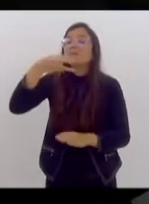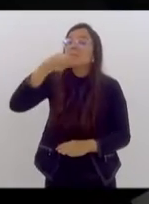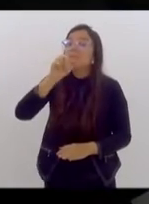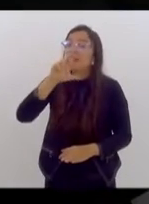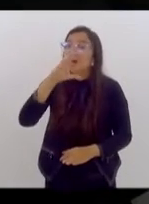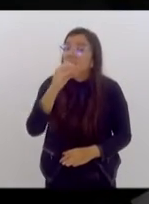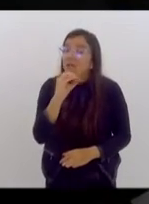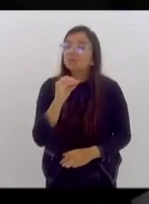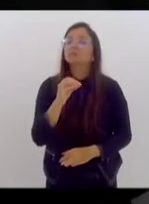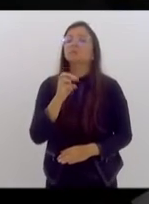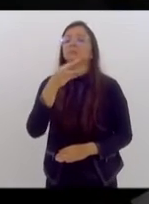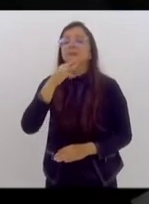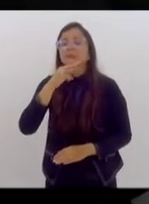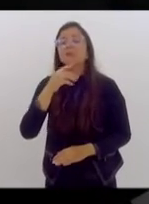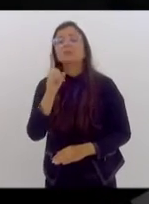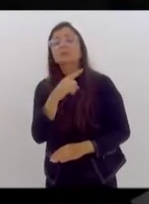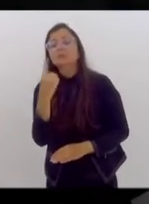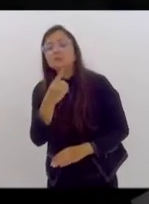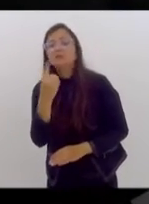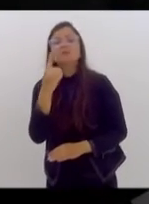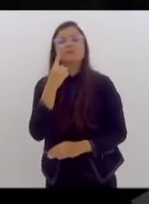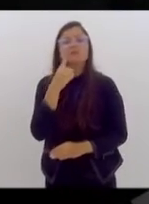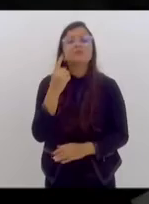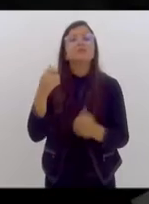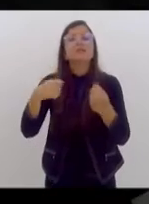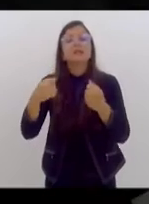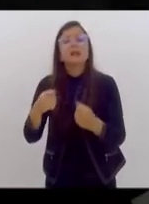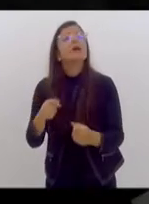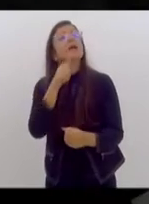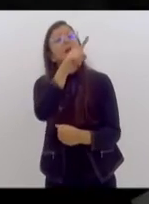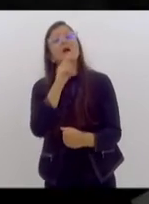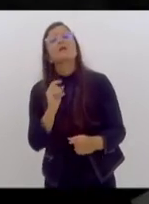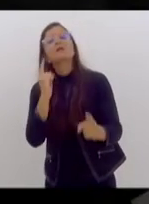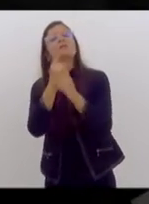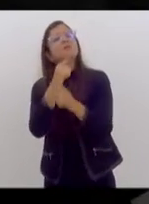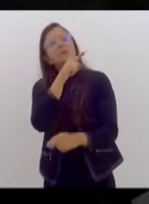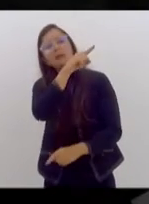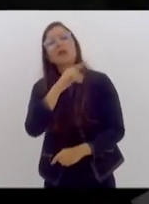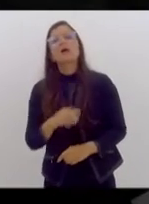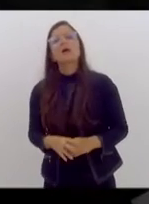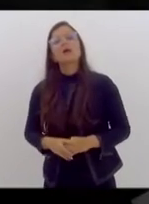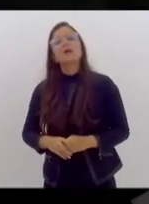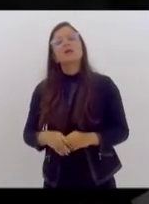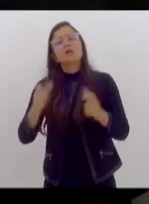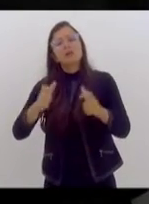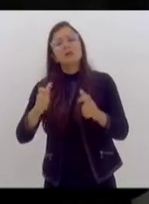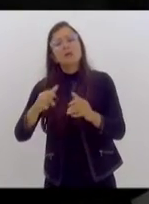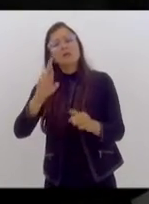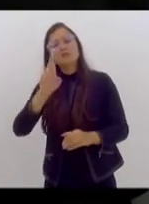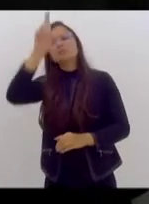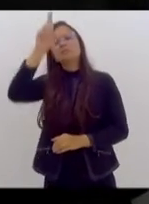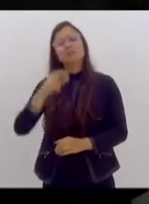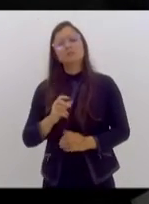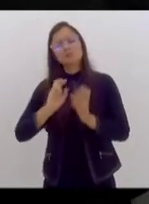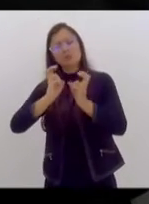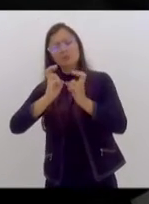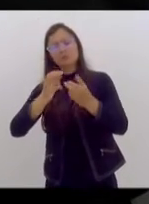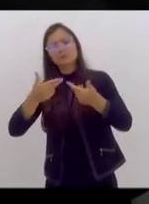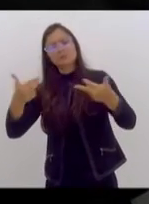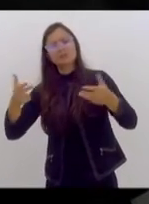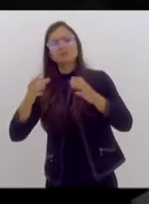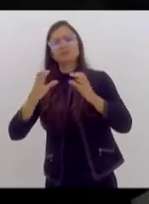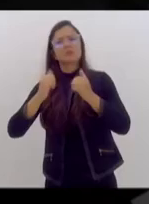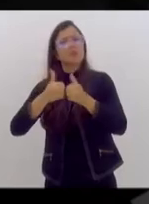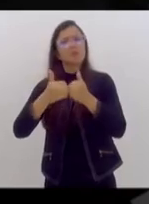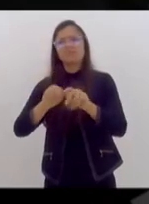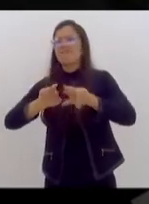transporte para verificar efetivação dessas providências existem providências aqui é que podem